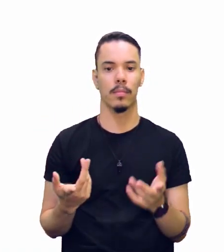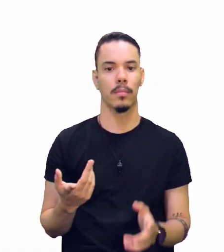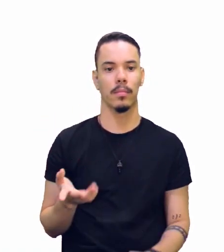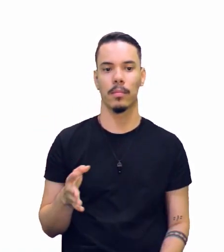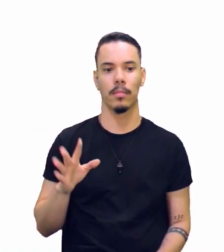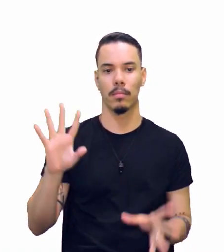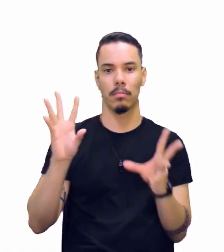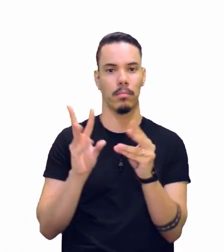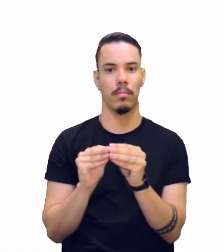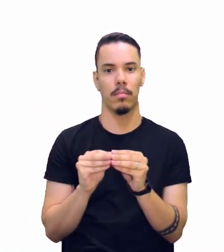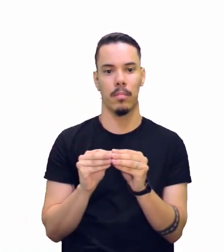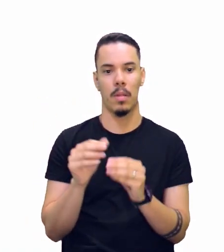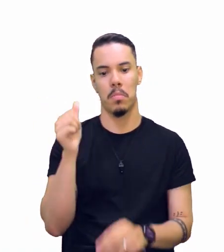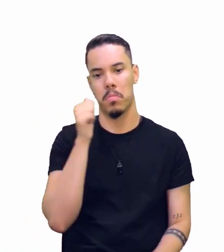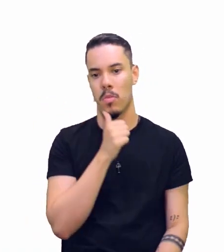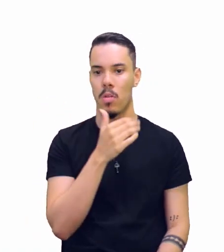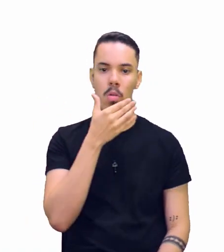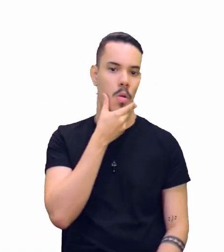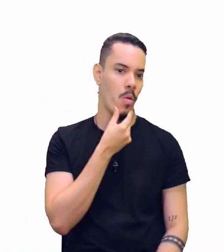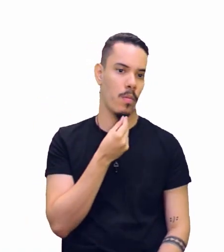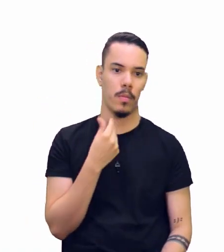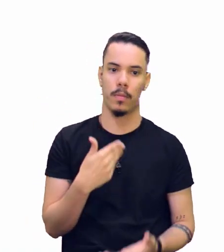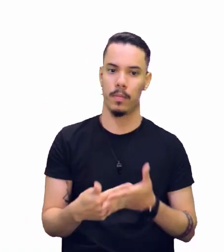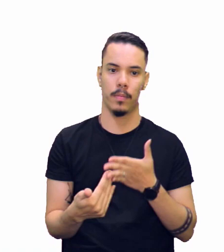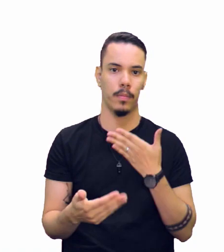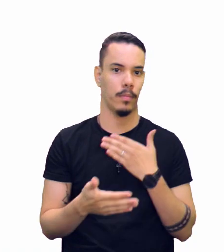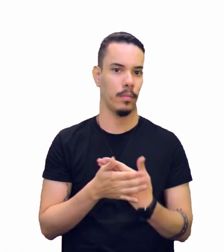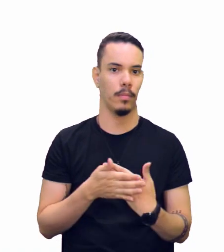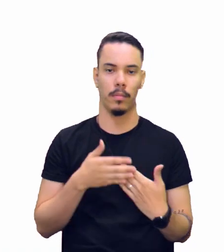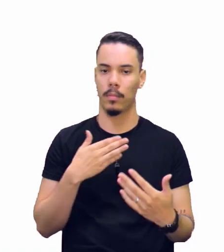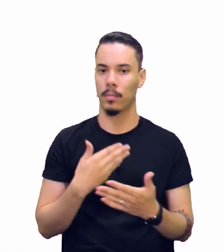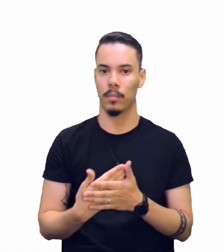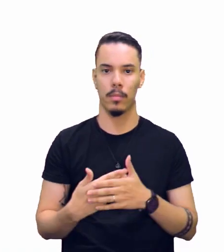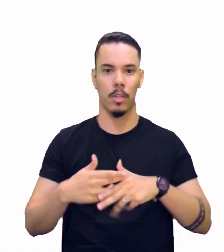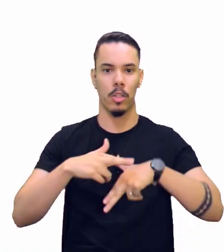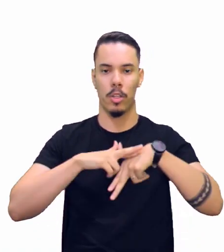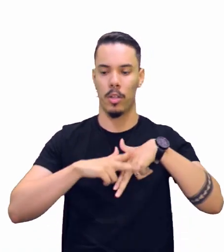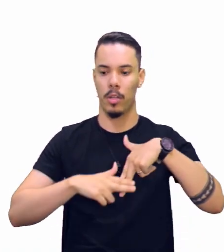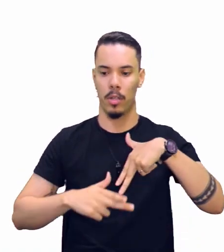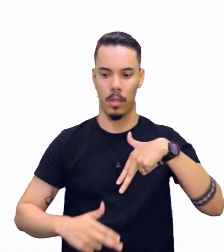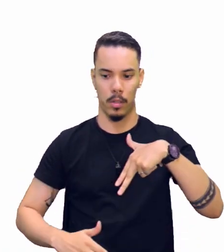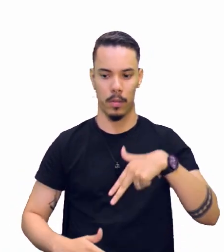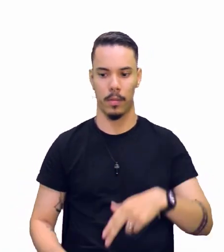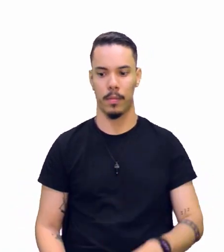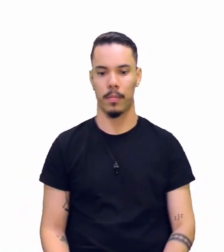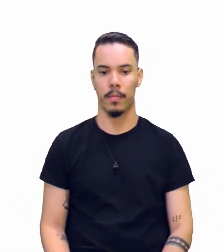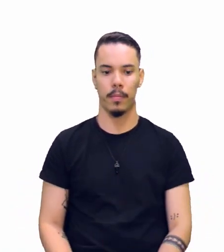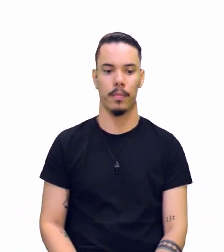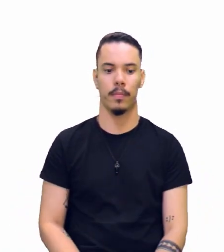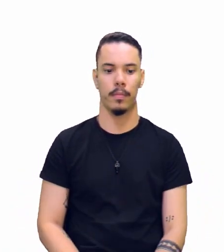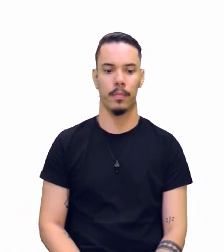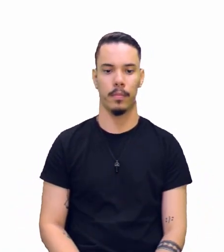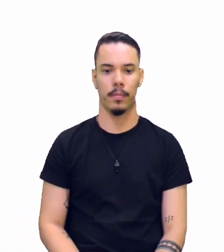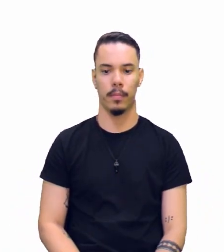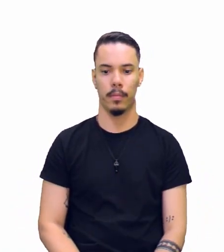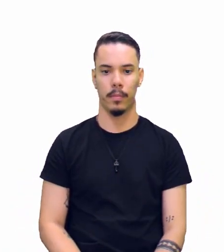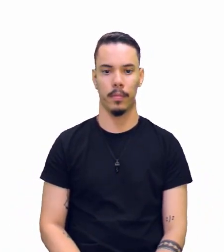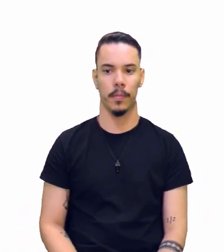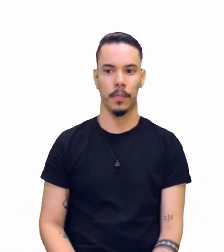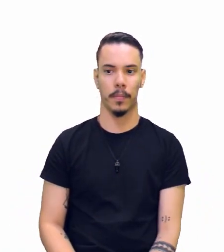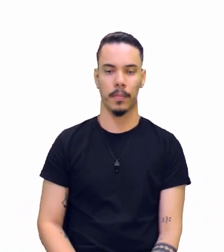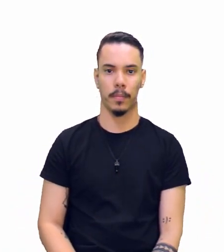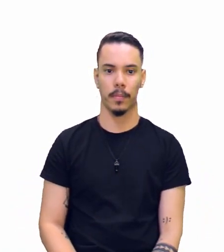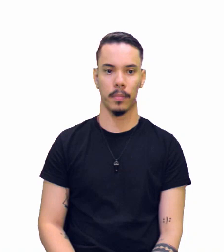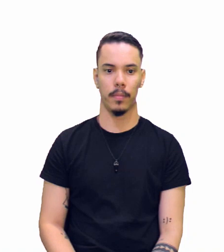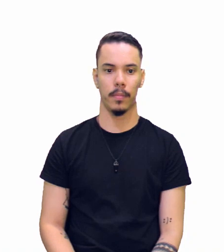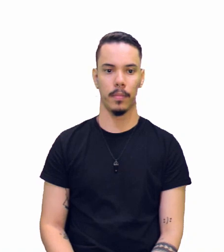abrangendo aí qualquer pessoa, de qualquer gênero, qualquer situação, não tem nada disso. Então, they é tanto homens e mulheres.